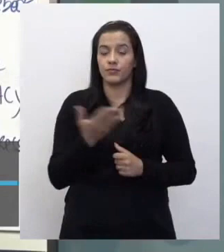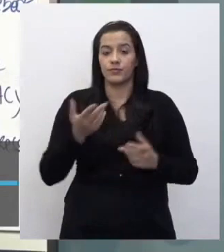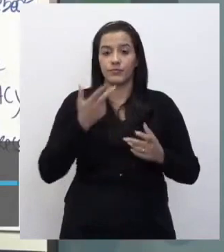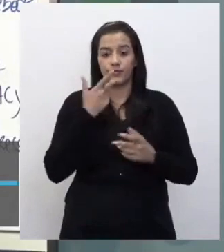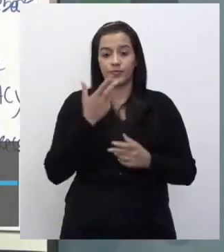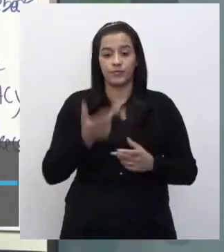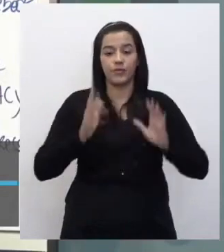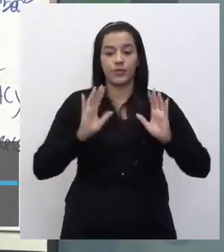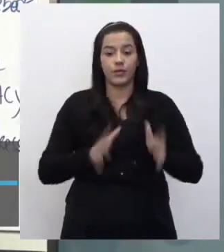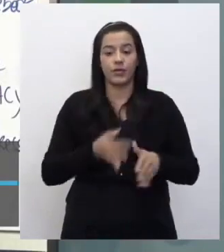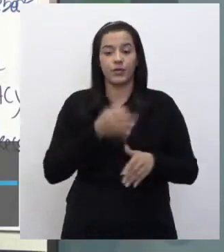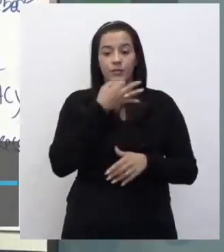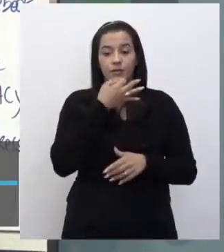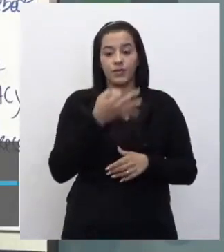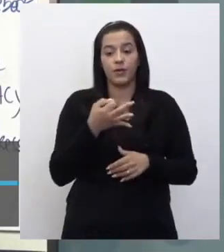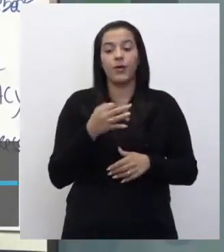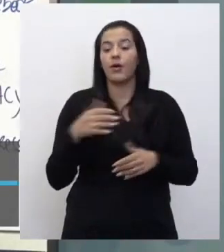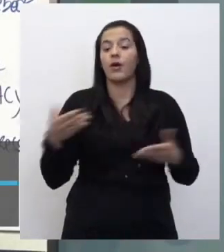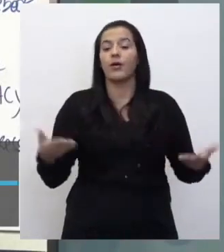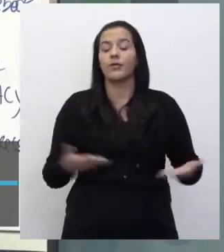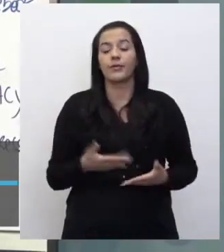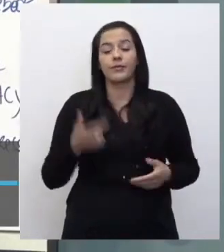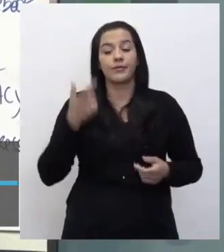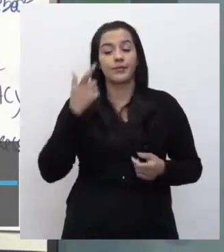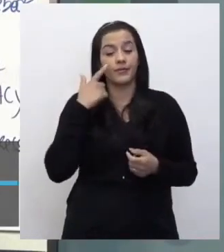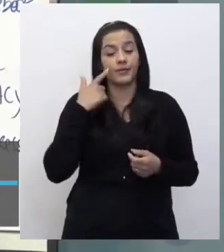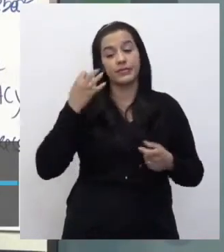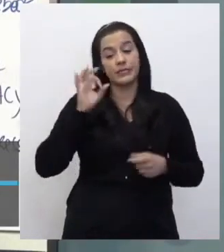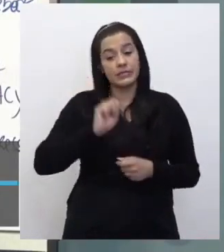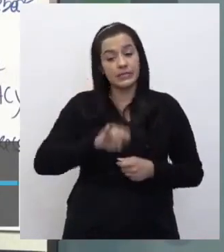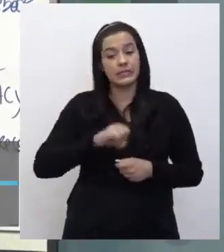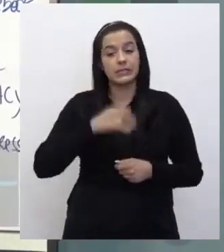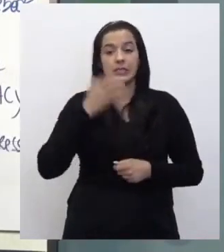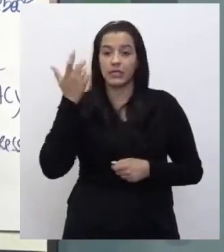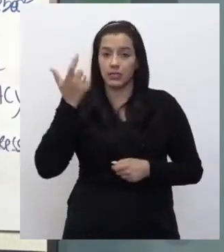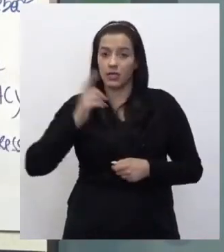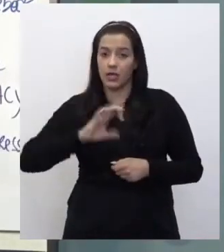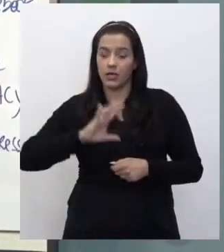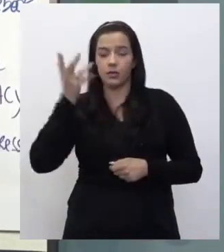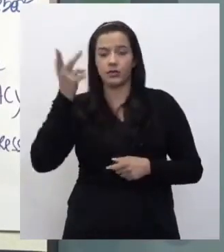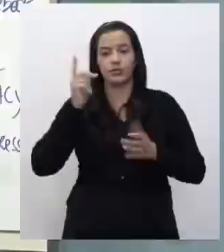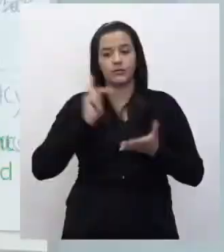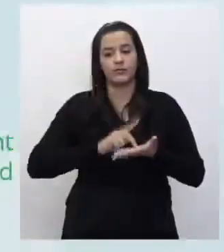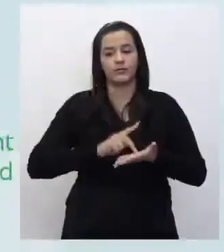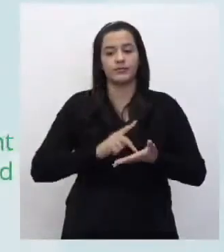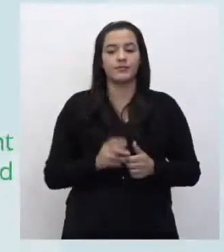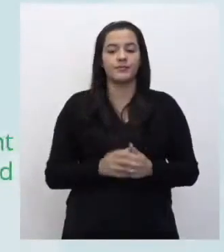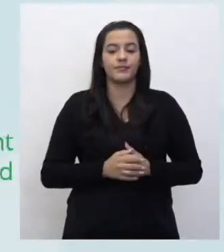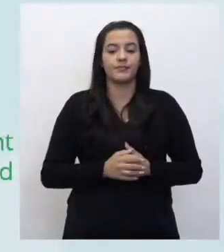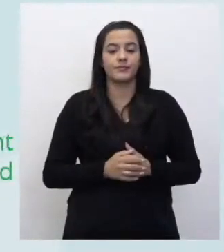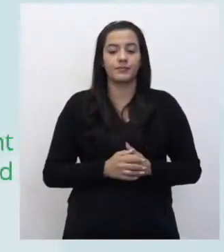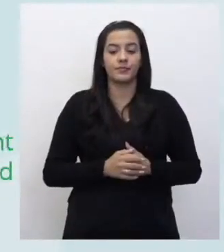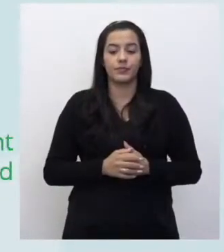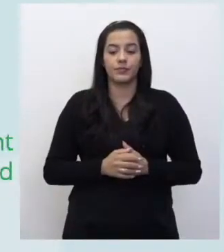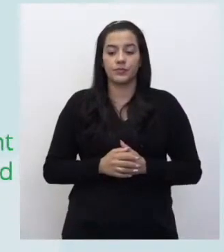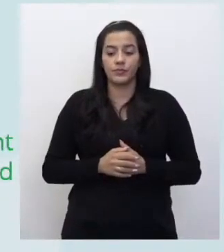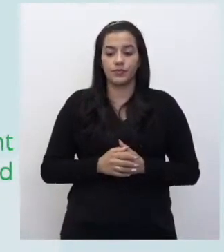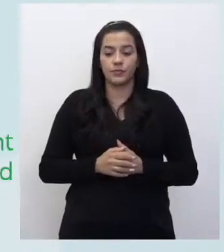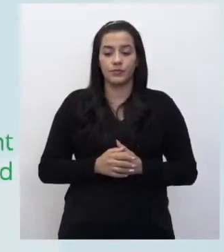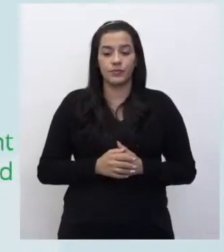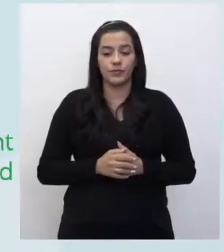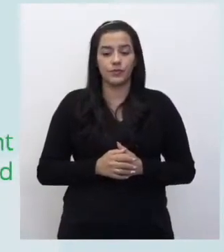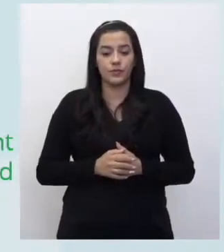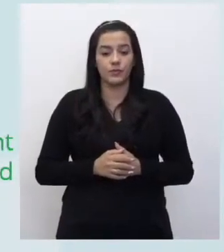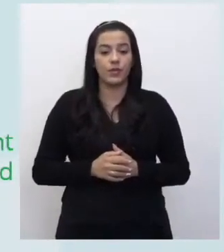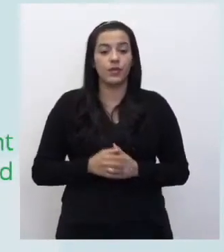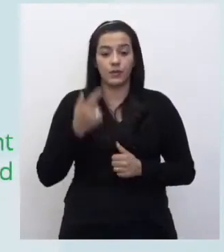sua opinião, vamos verificar se isso acontece realmente, ok? Então, agora a gente tem um modelo de resposta, dá uma olhada lá, ó.